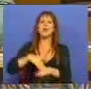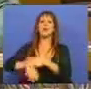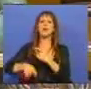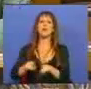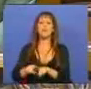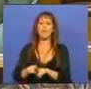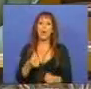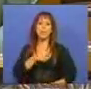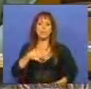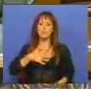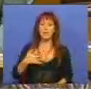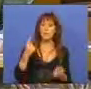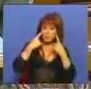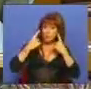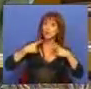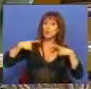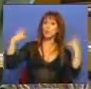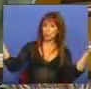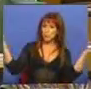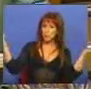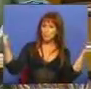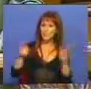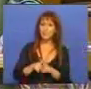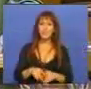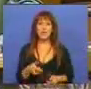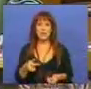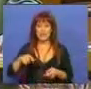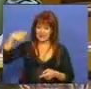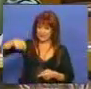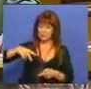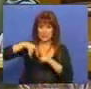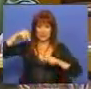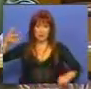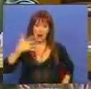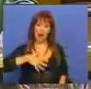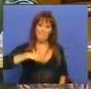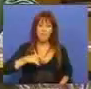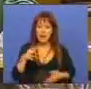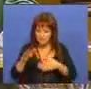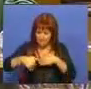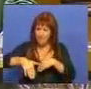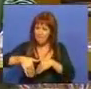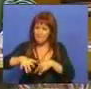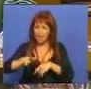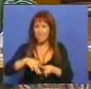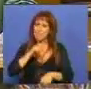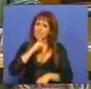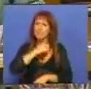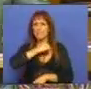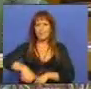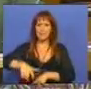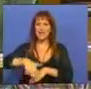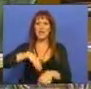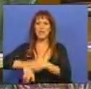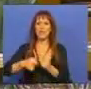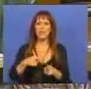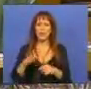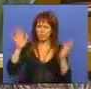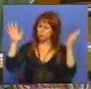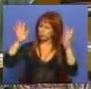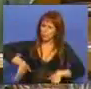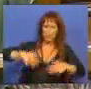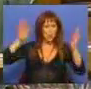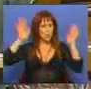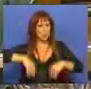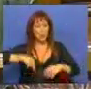fazer com o património público. O que Rui Rio pretende e se prepara para permitir é a demolição de